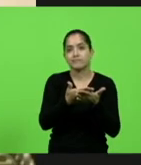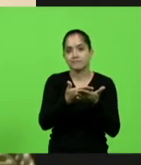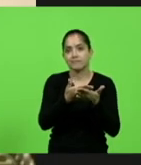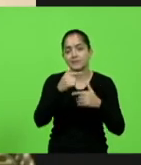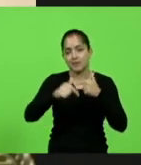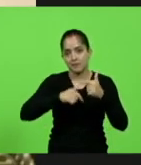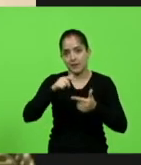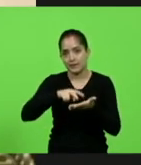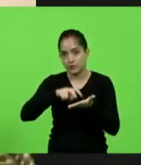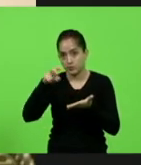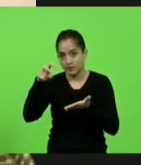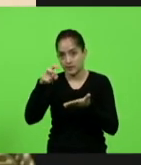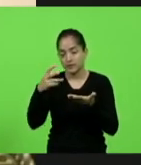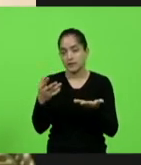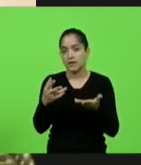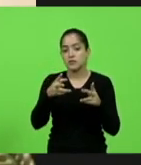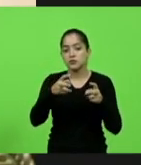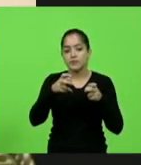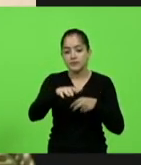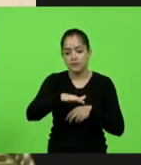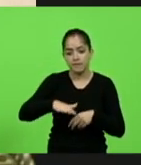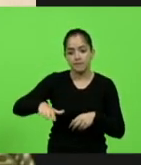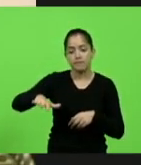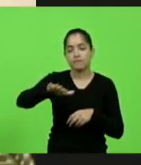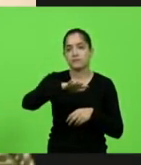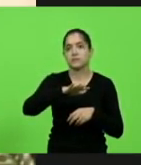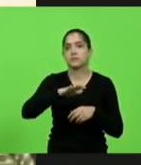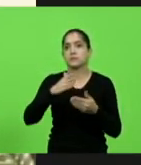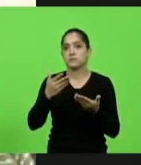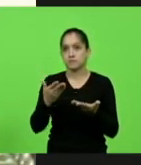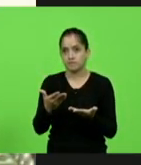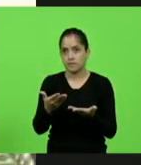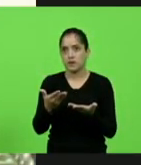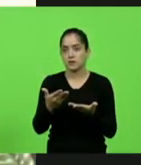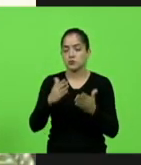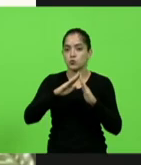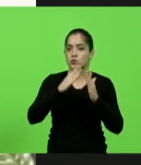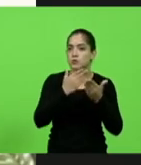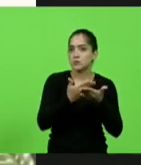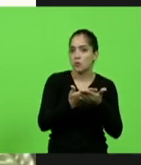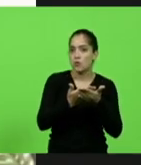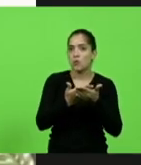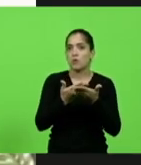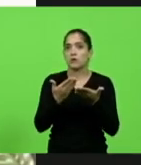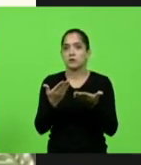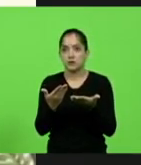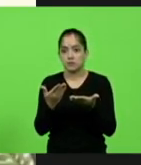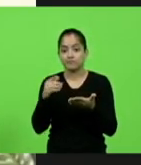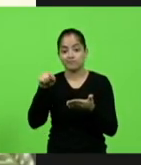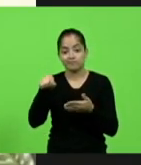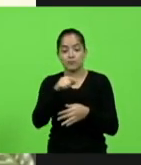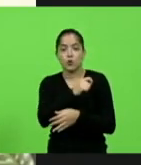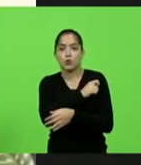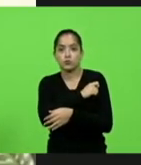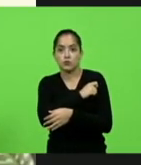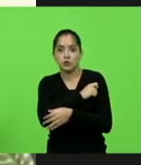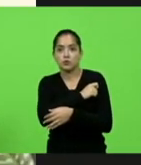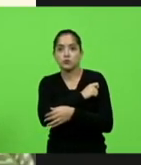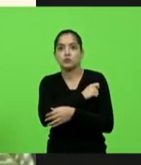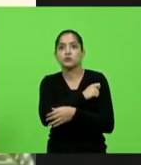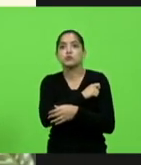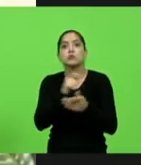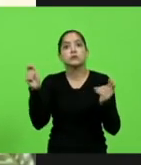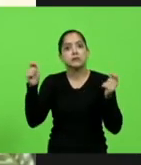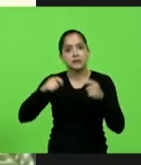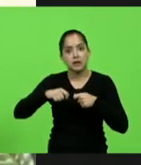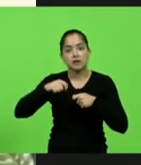gente percebe que esse espaço, a sala de aula, o colégio, é o espaço onde o aluno tem um aprendizado que ele não